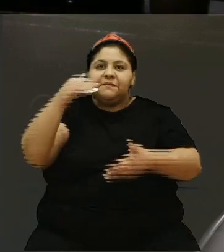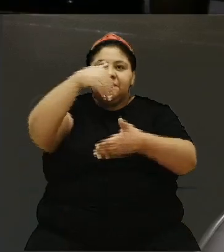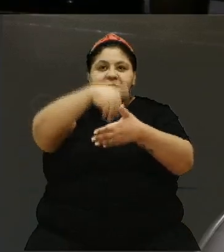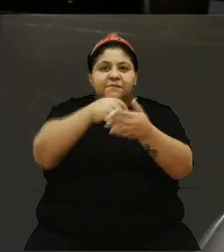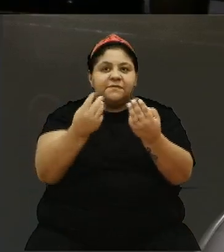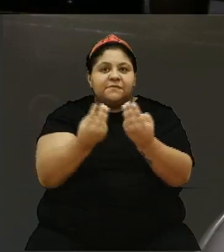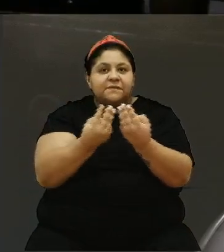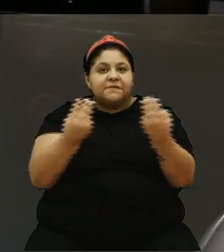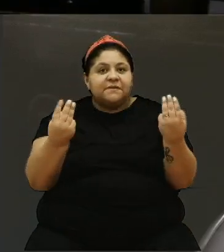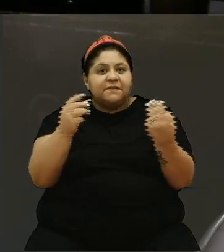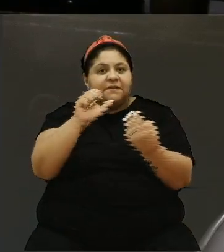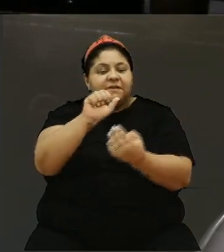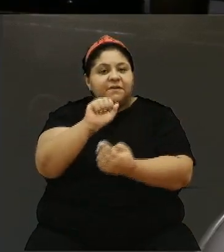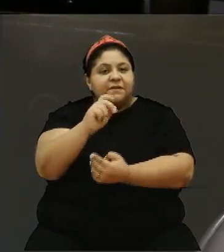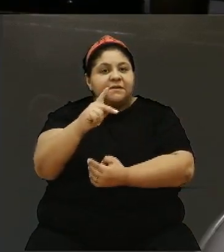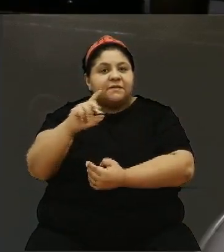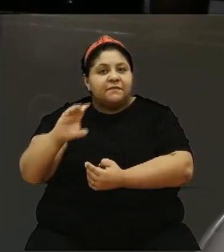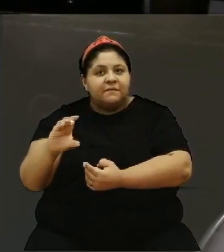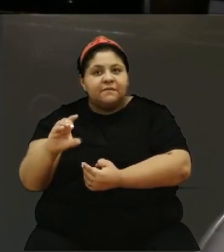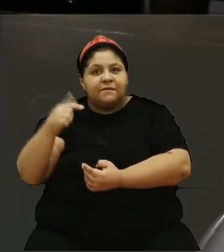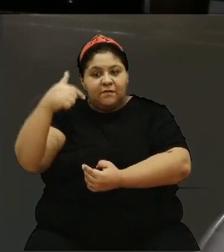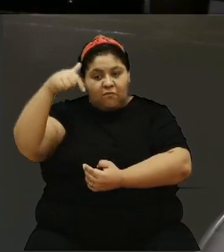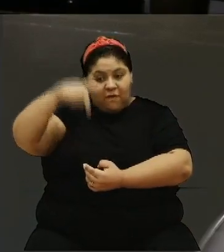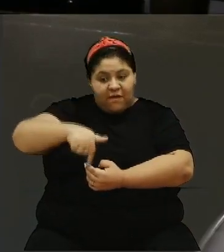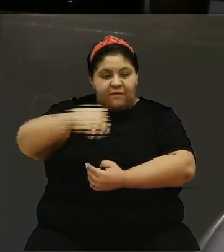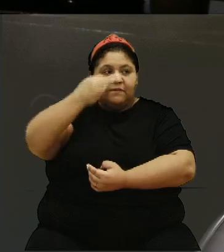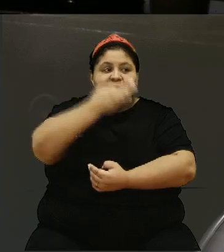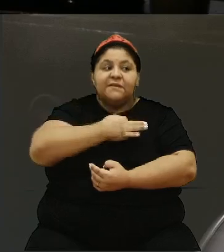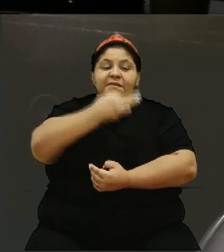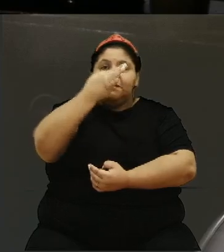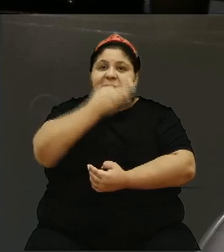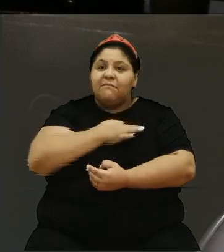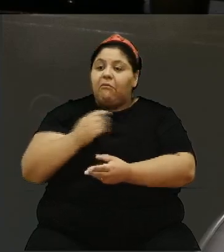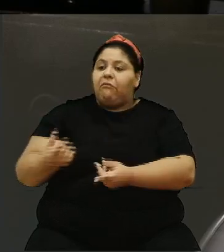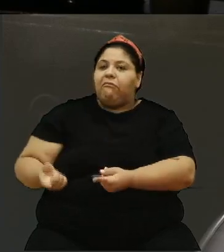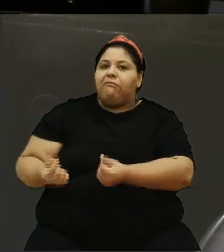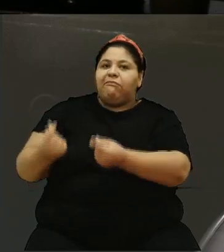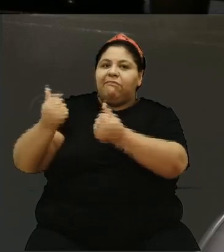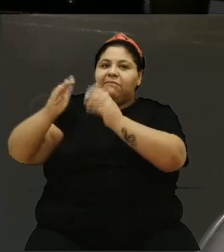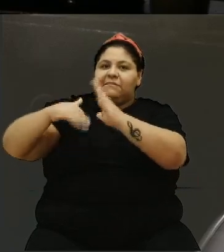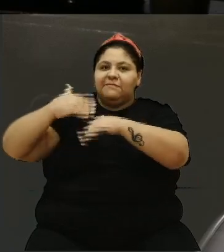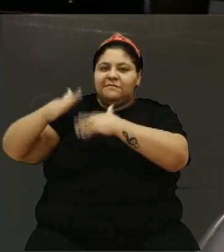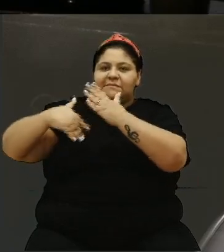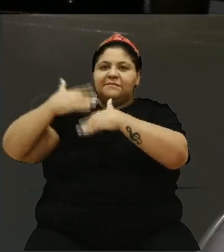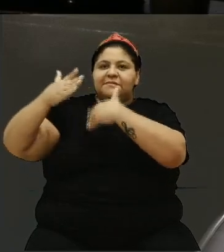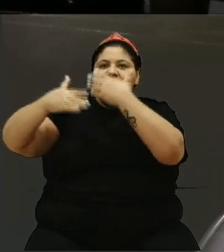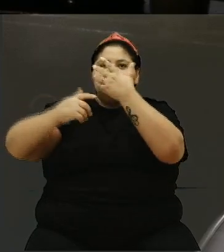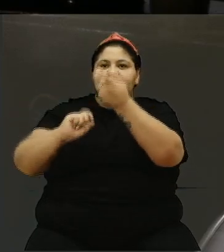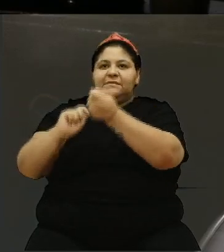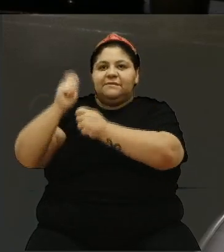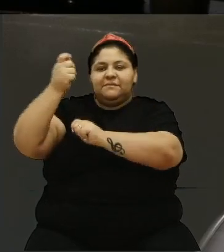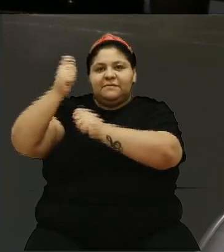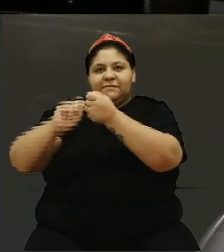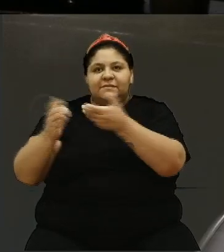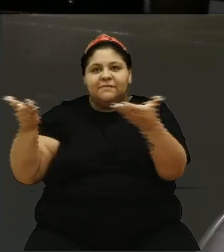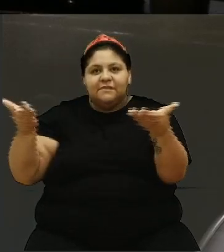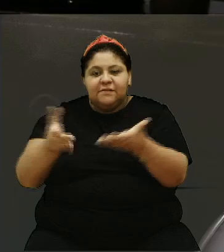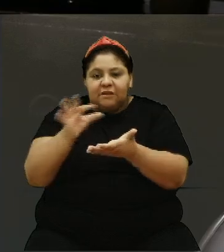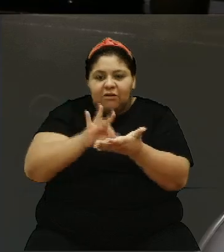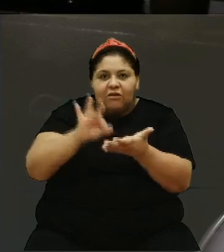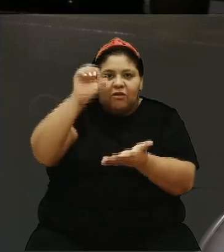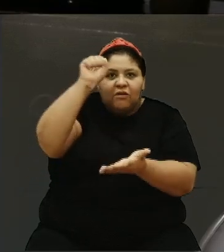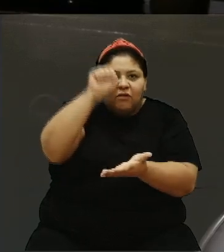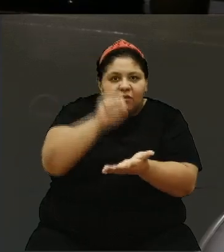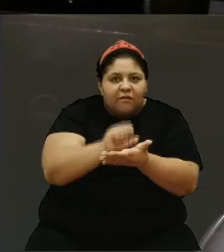Pense, presidente, esse município da pujança, do desenvolvimento da indústria está inscrito